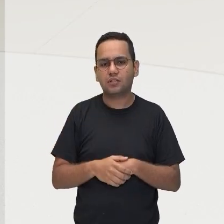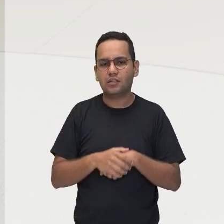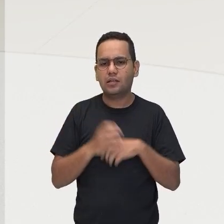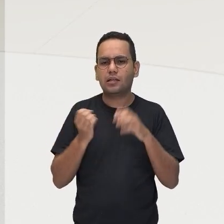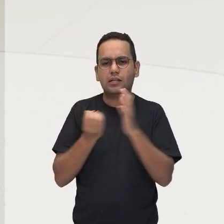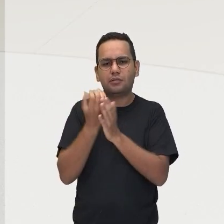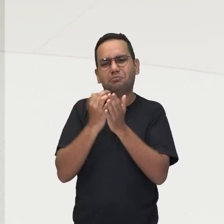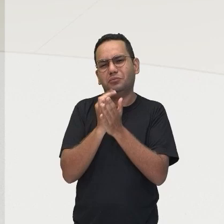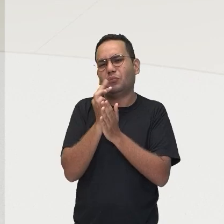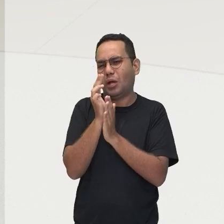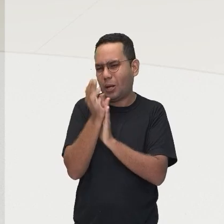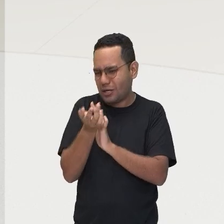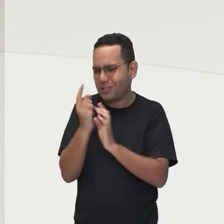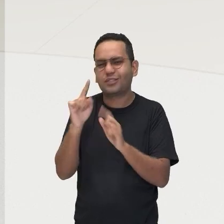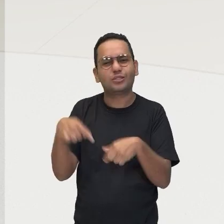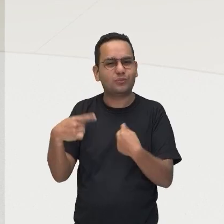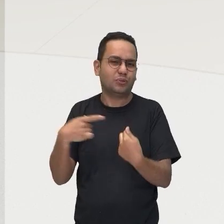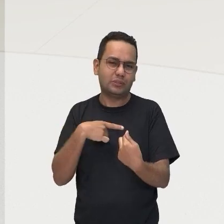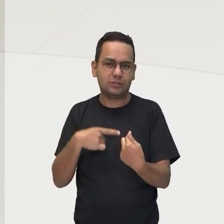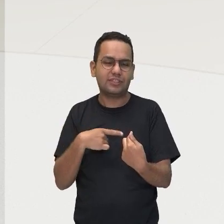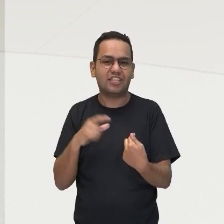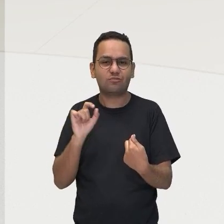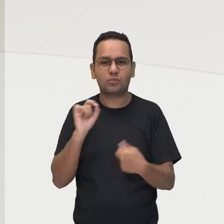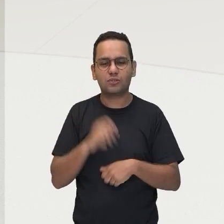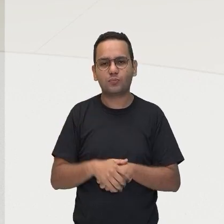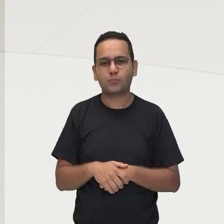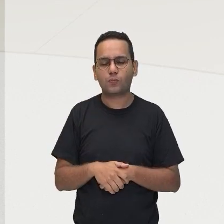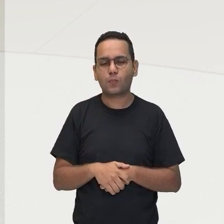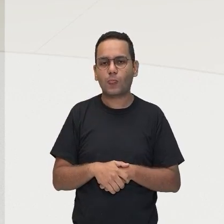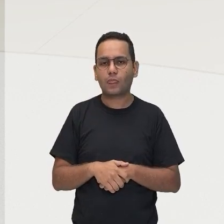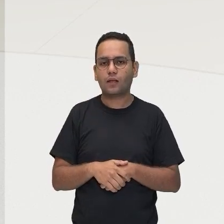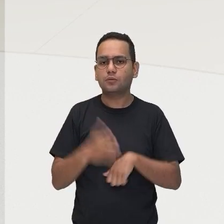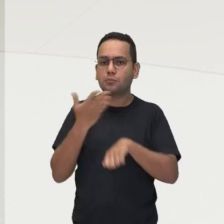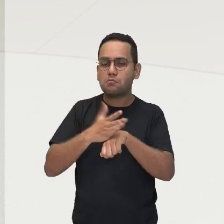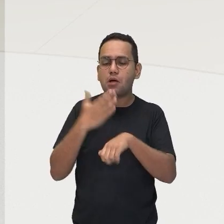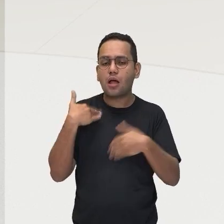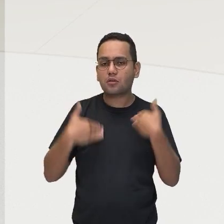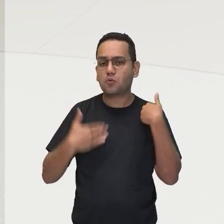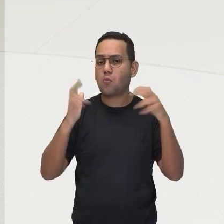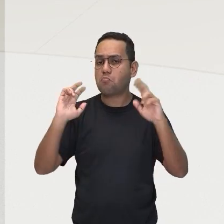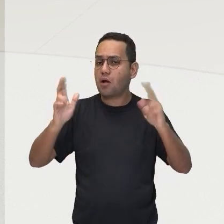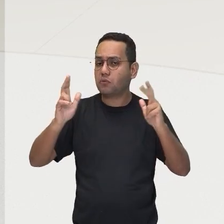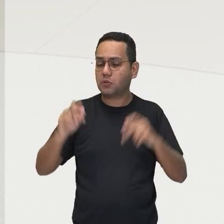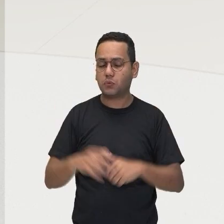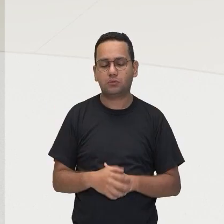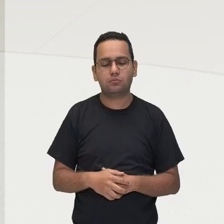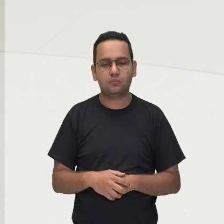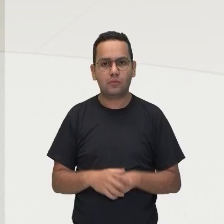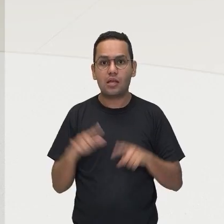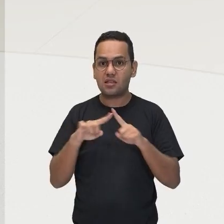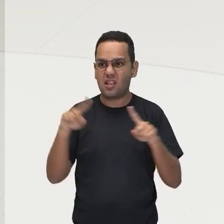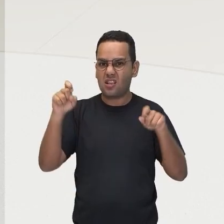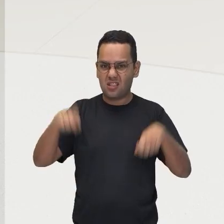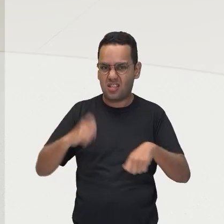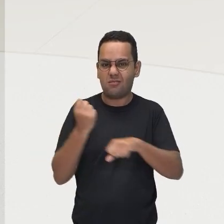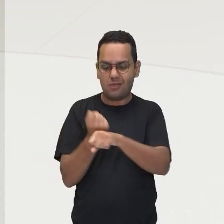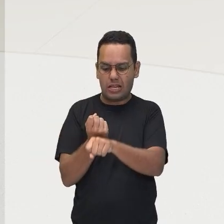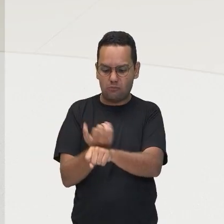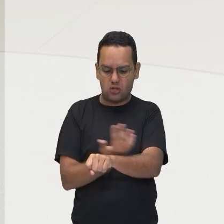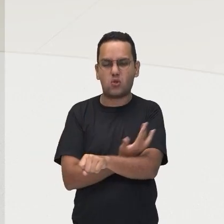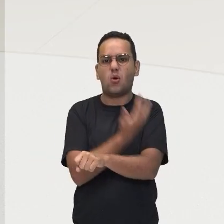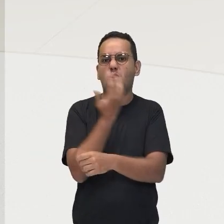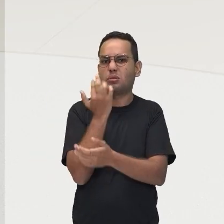que hoje nós conhecemos aí como práticas corporais de aventura, que vão trazer essas emoções à tona, né? Vão trazer